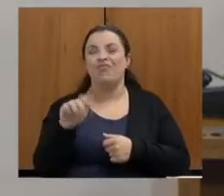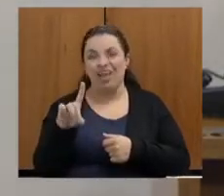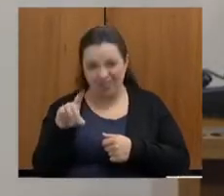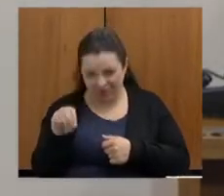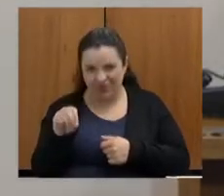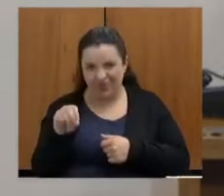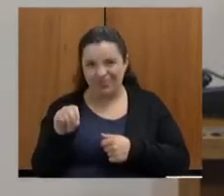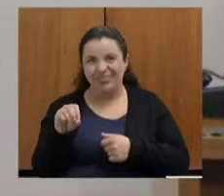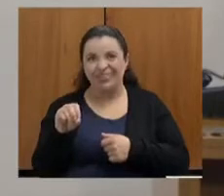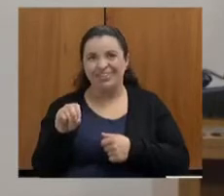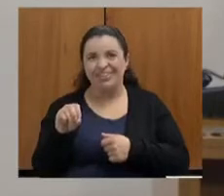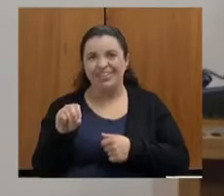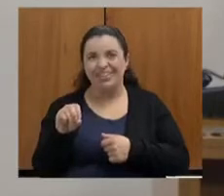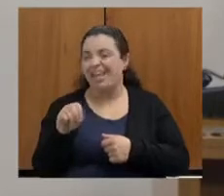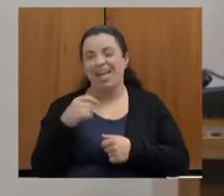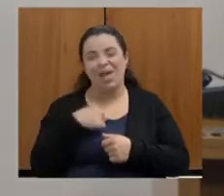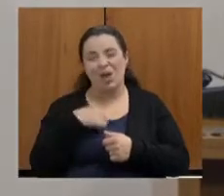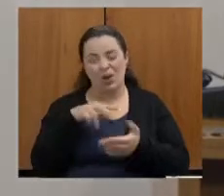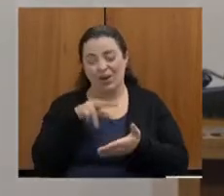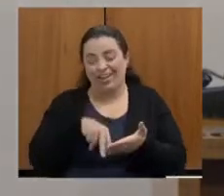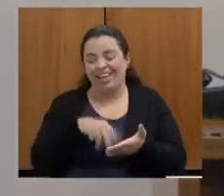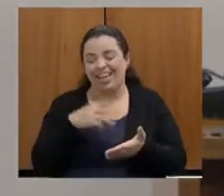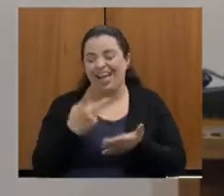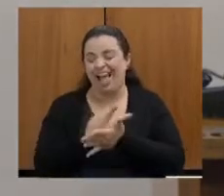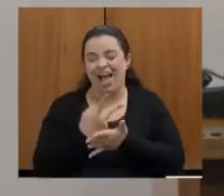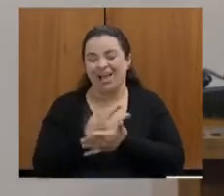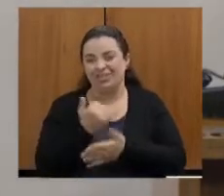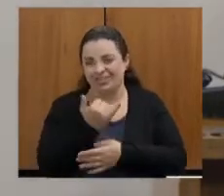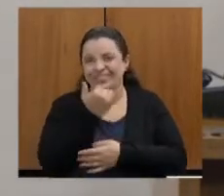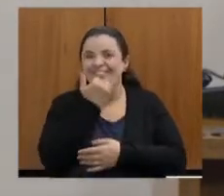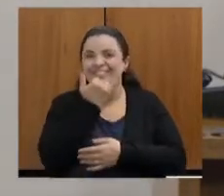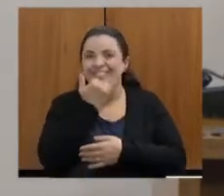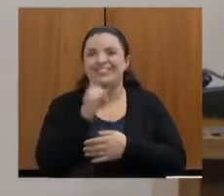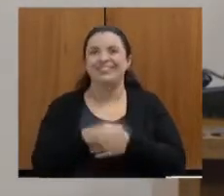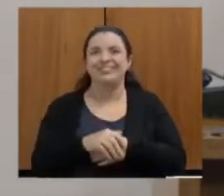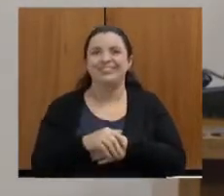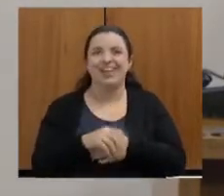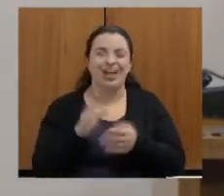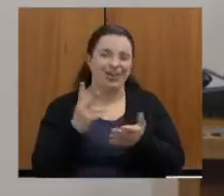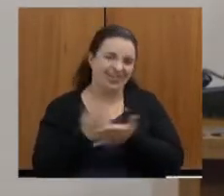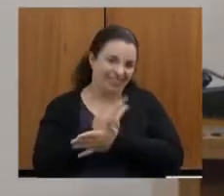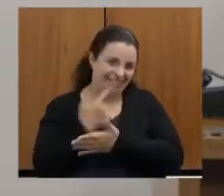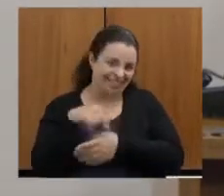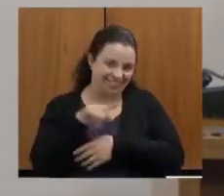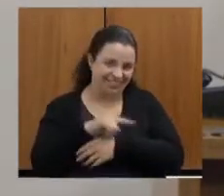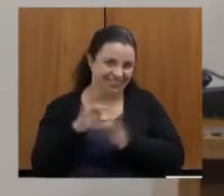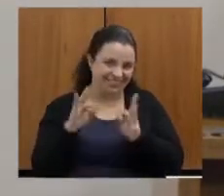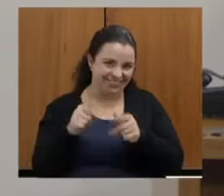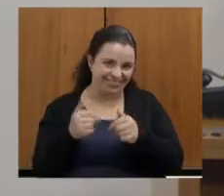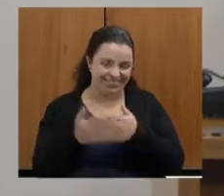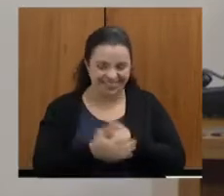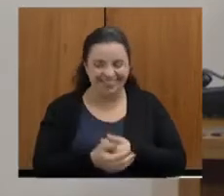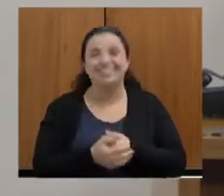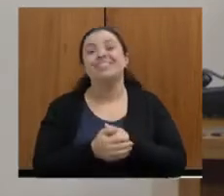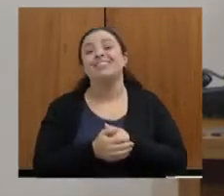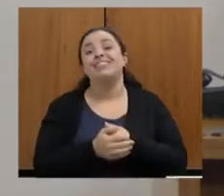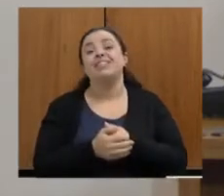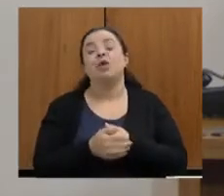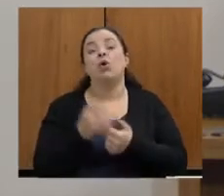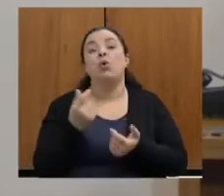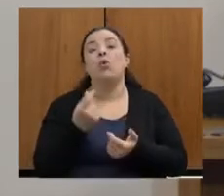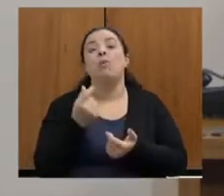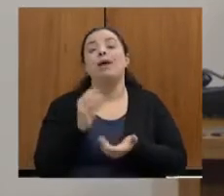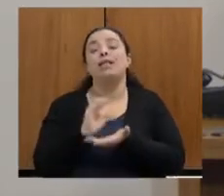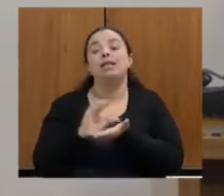tá escrito certo a professora que leu errado isso acontece com todos nós uma indenização